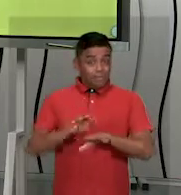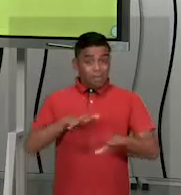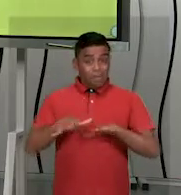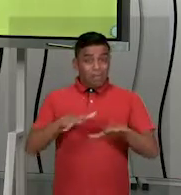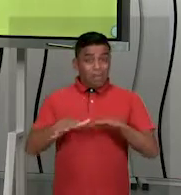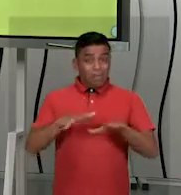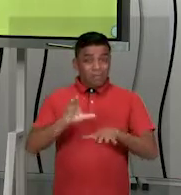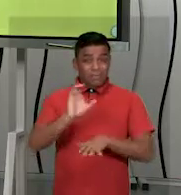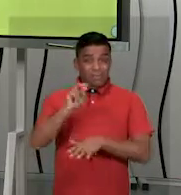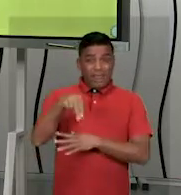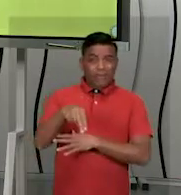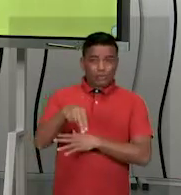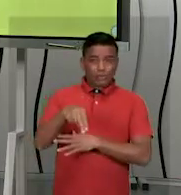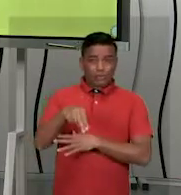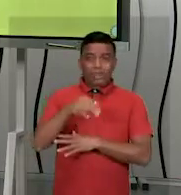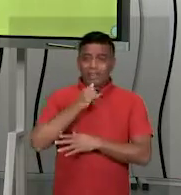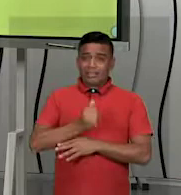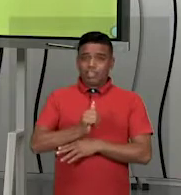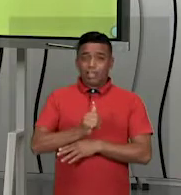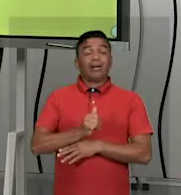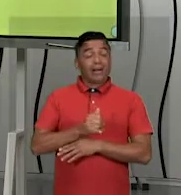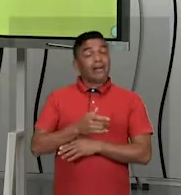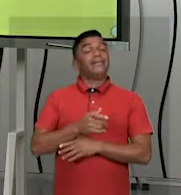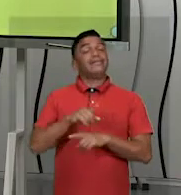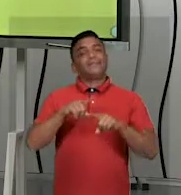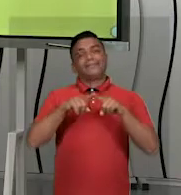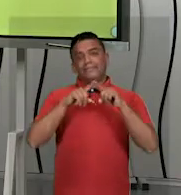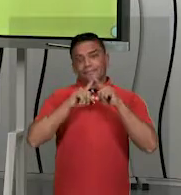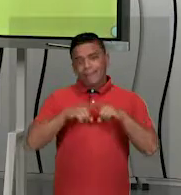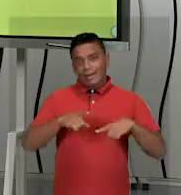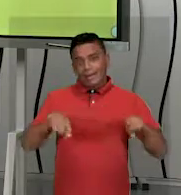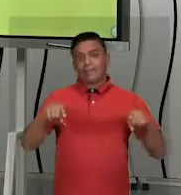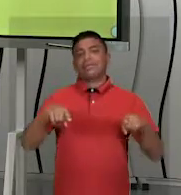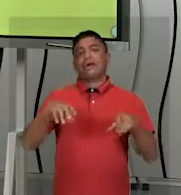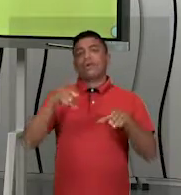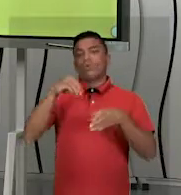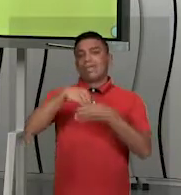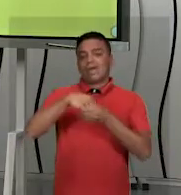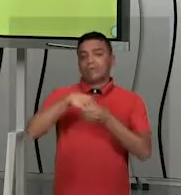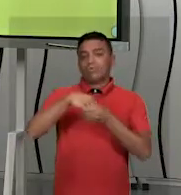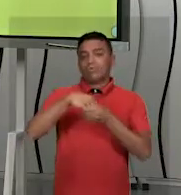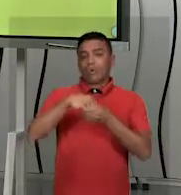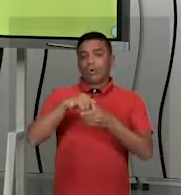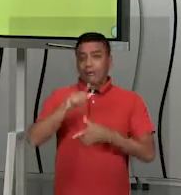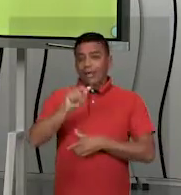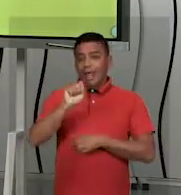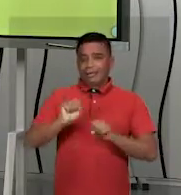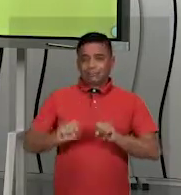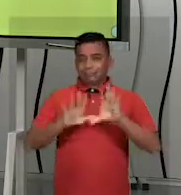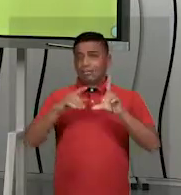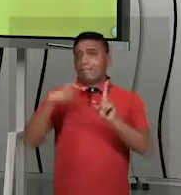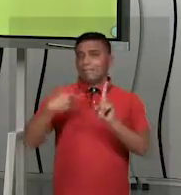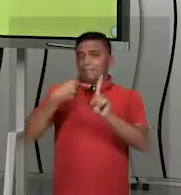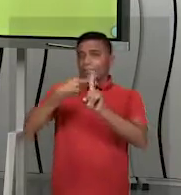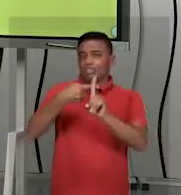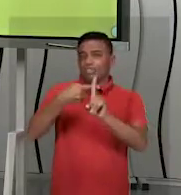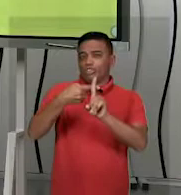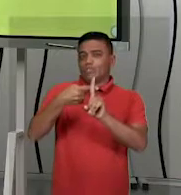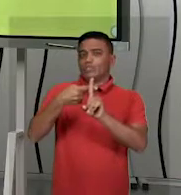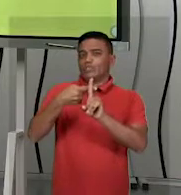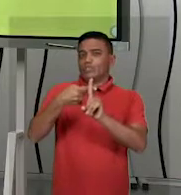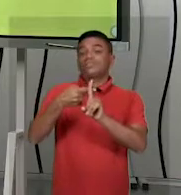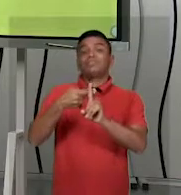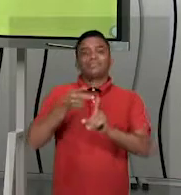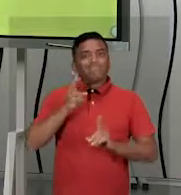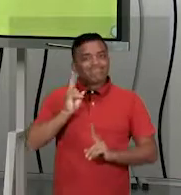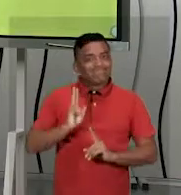aumentar a energia cinética, você vai ter uma variação da energia interna positiva, certo? Então, todas as vezes